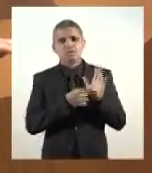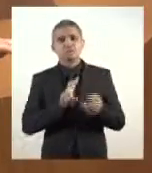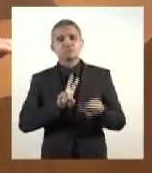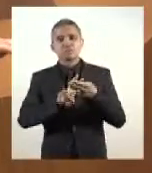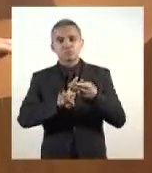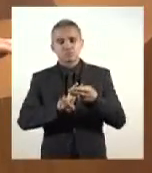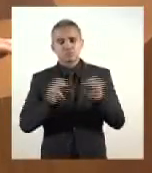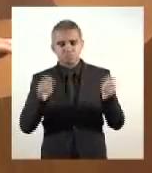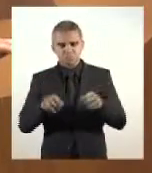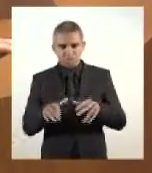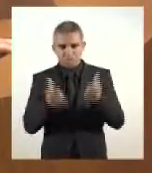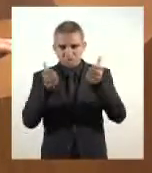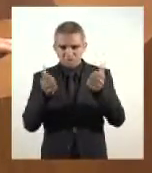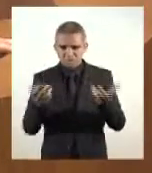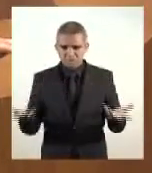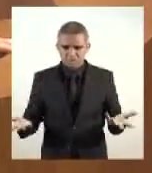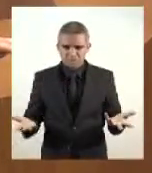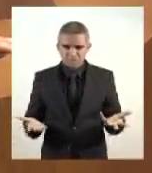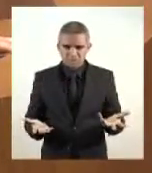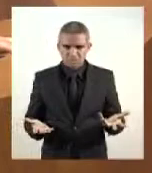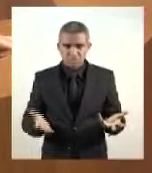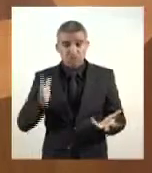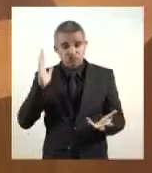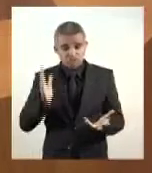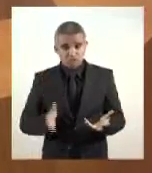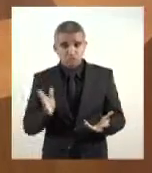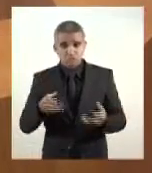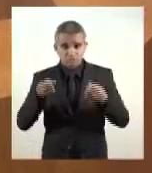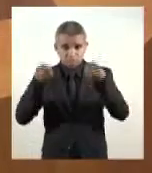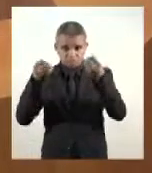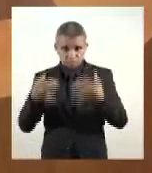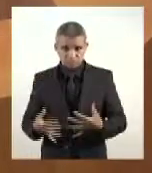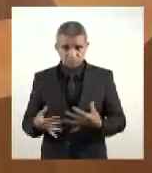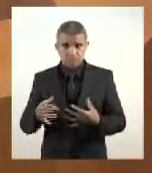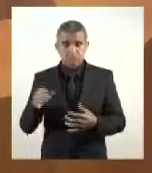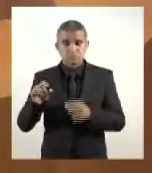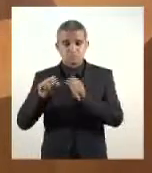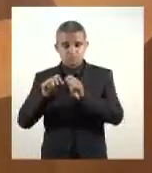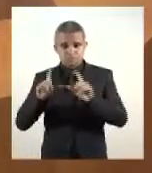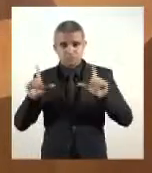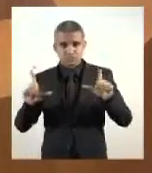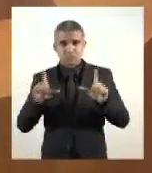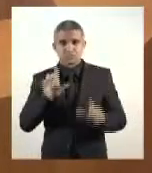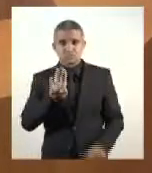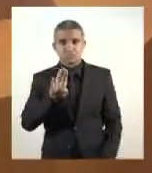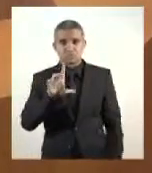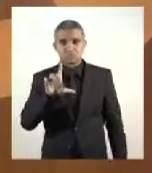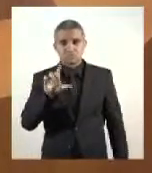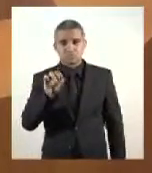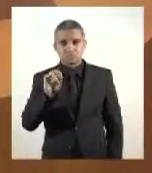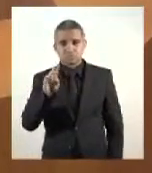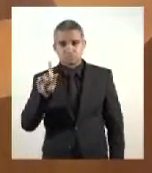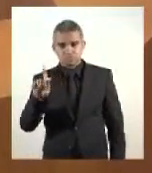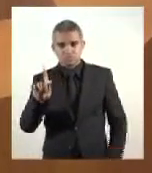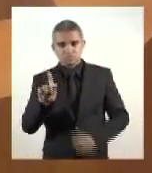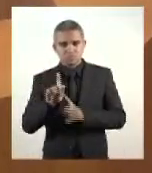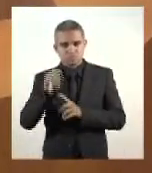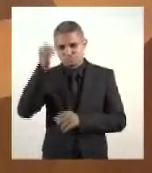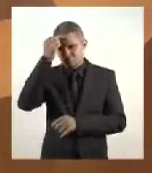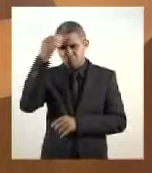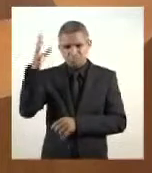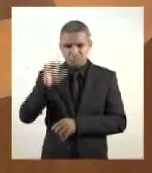pode melhorar? Até foi citado um caso em um blog, que eu não lembro agora, de um detento,